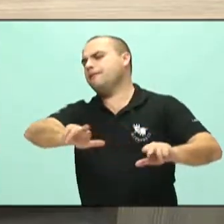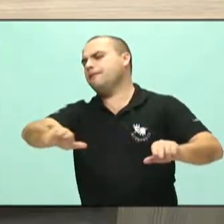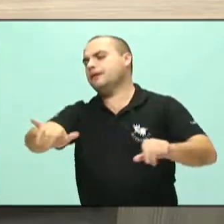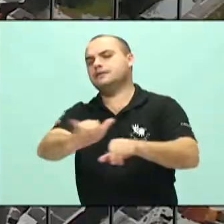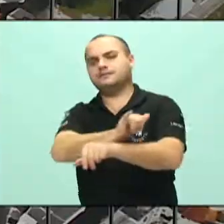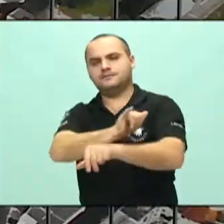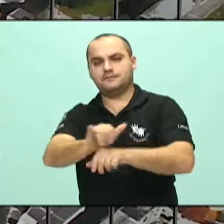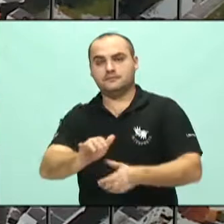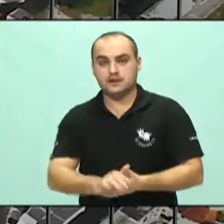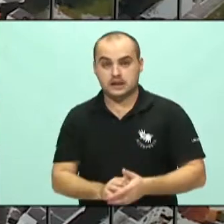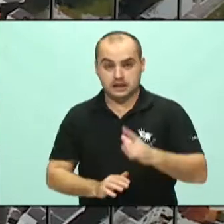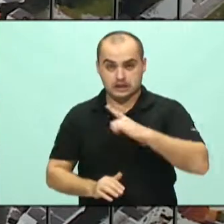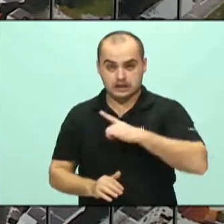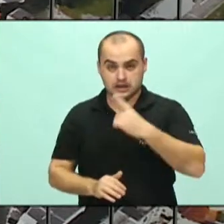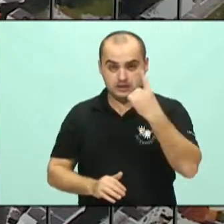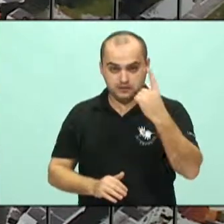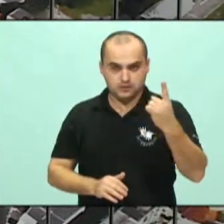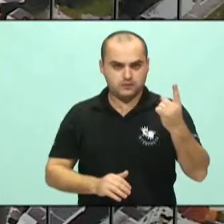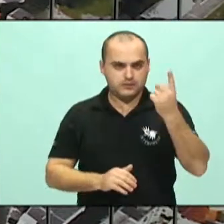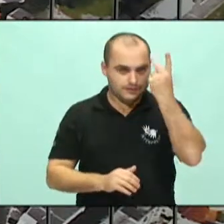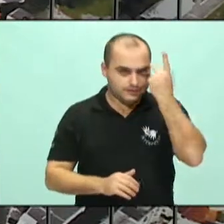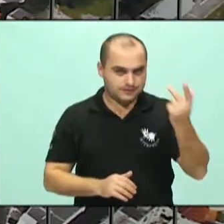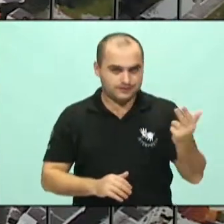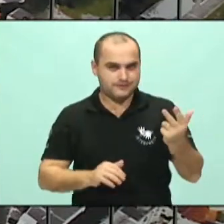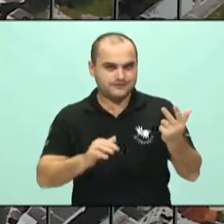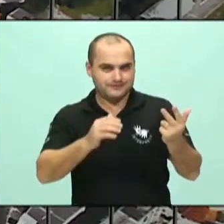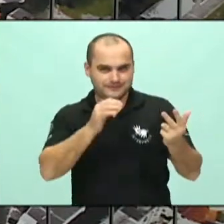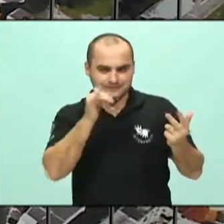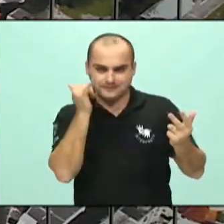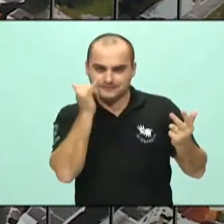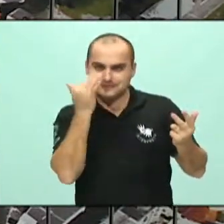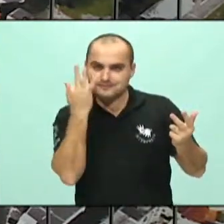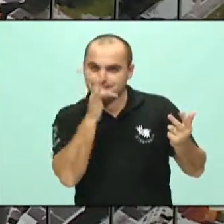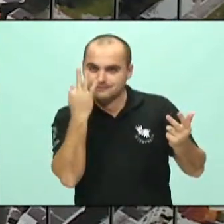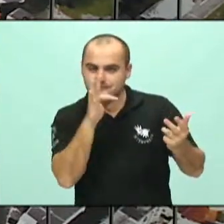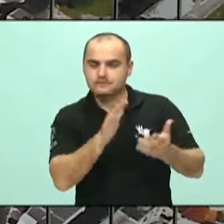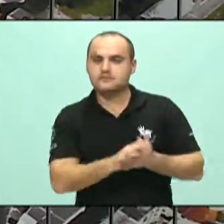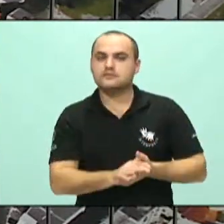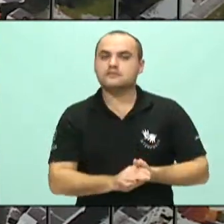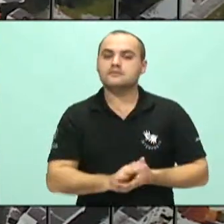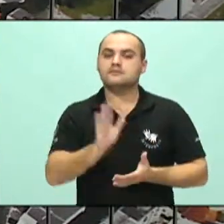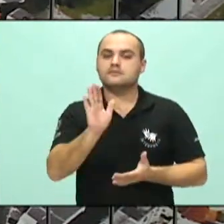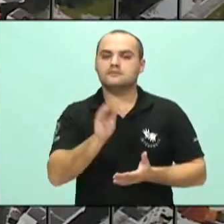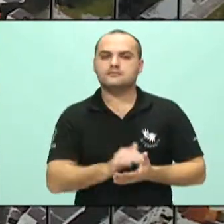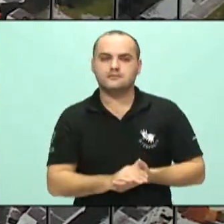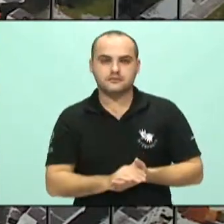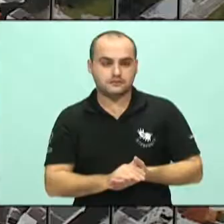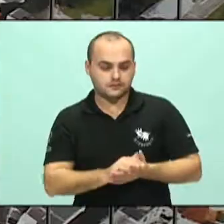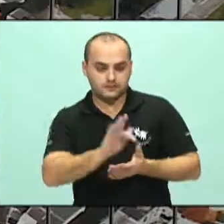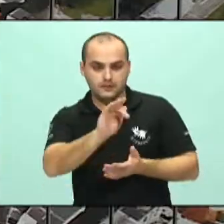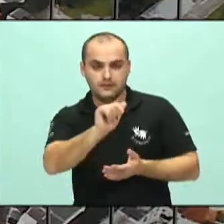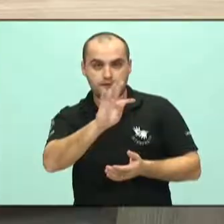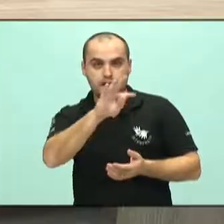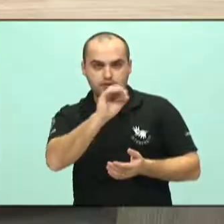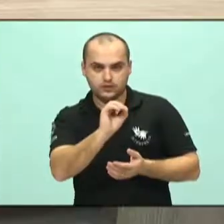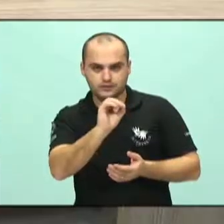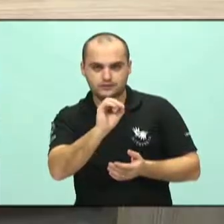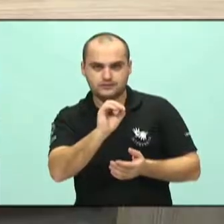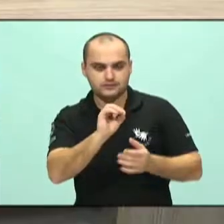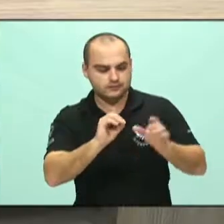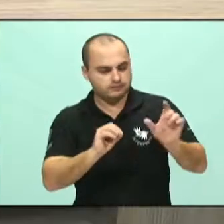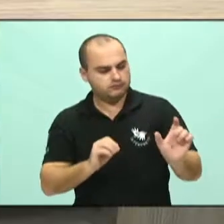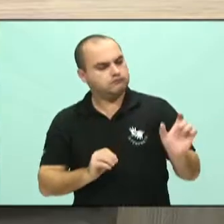historiador francês, chamado Paul Veyne, diz que o fato histórico é como um corpo